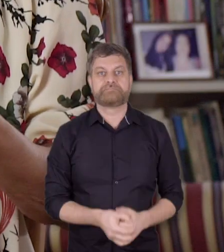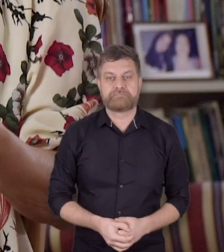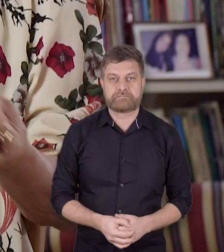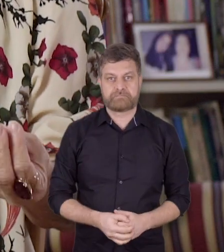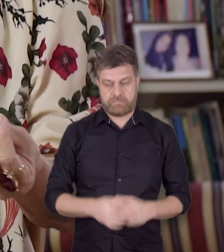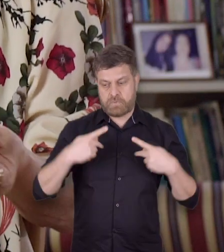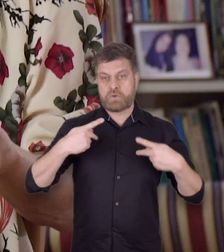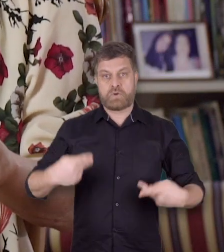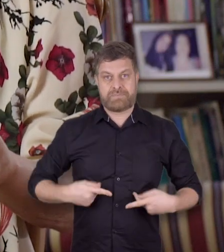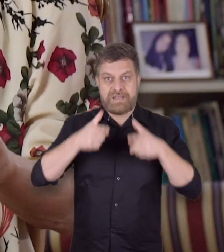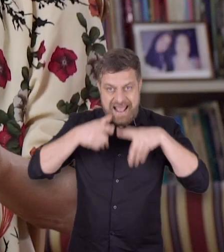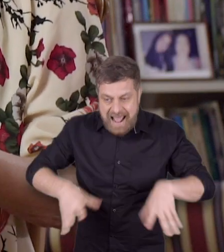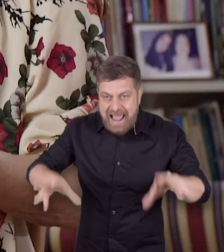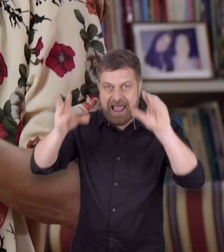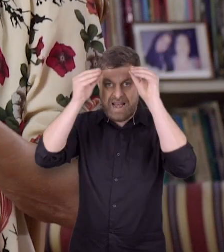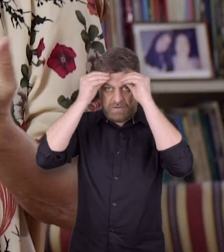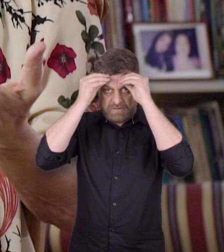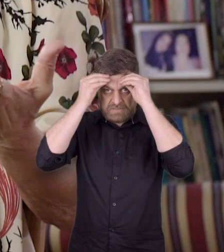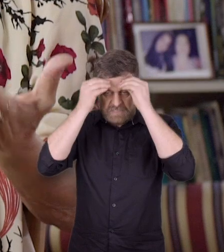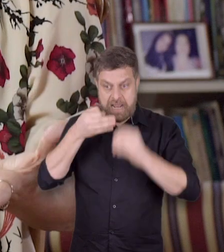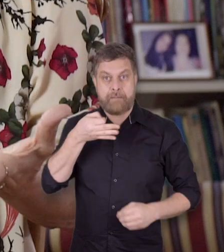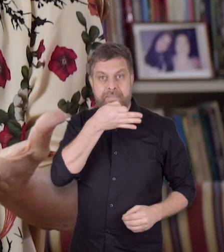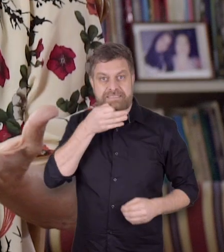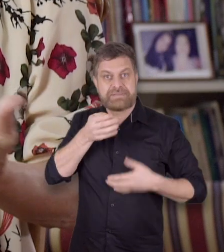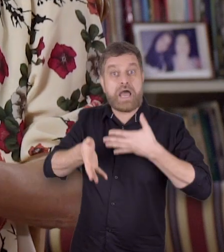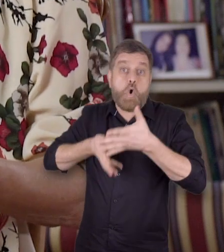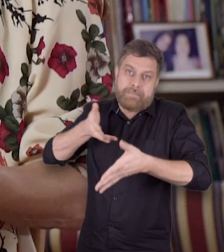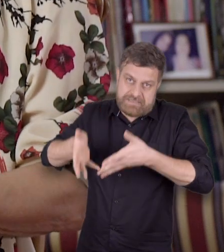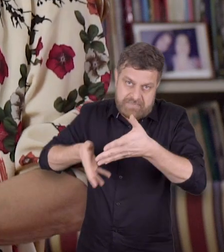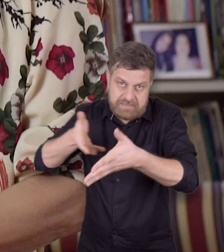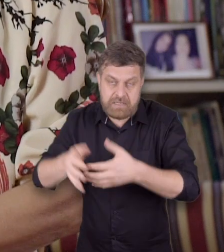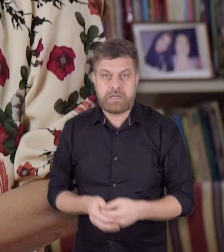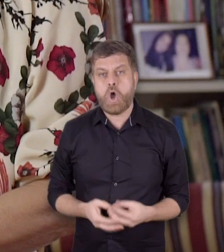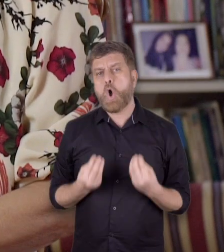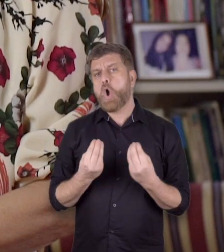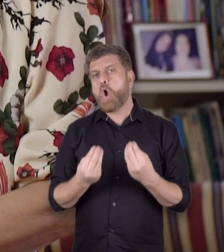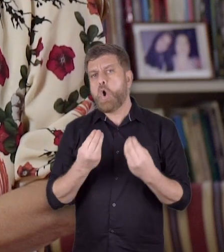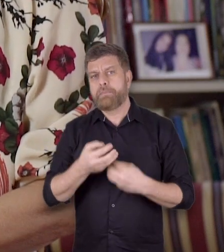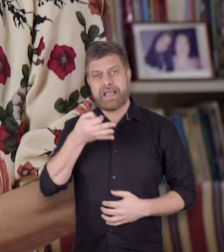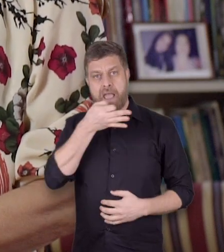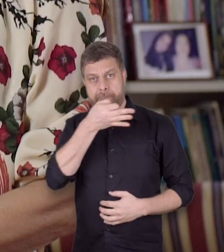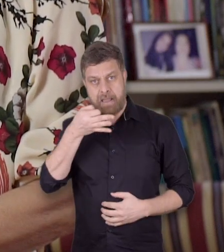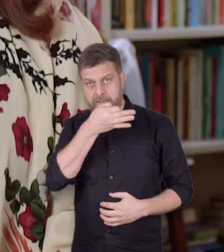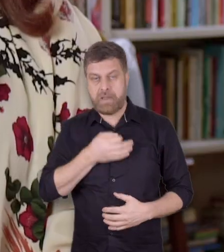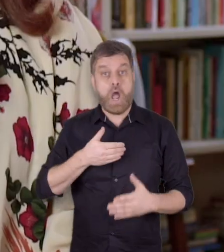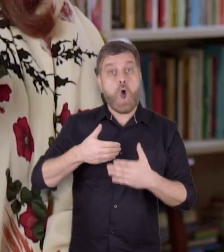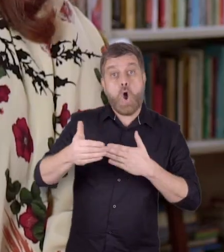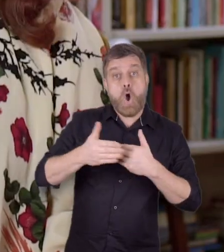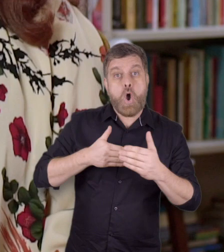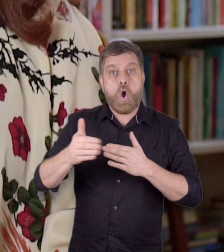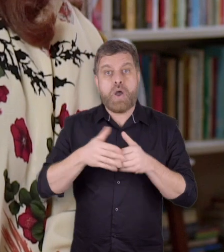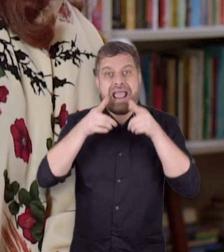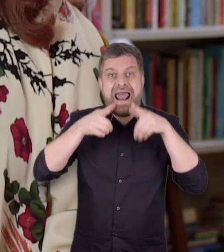ser humano é um ser de linguagem, é um ser que fala. E para falar, ou para